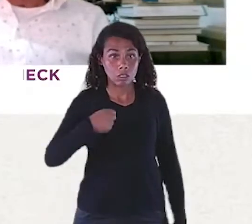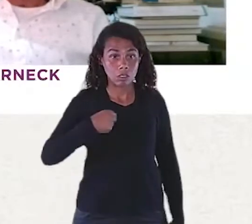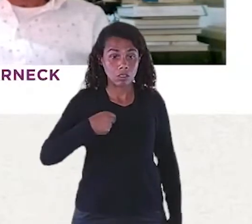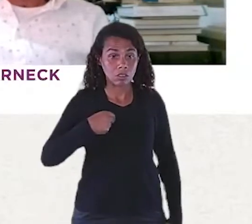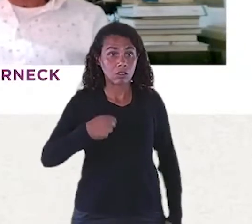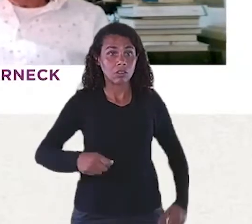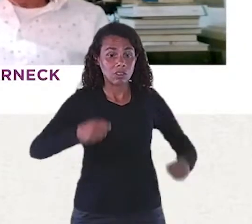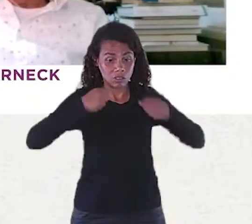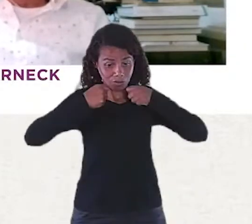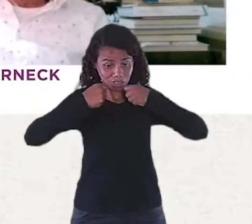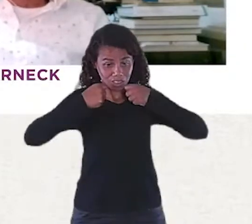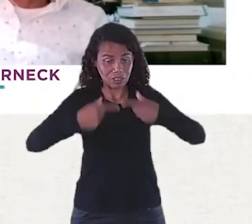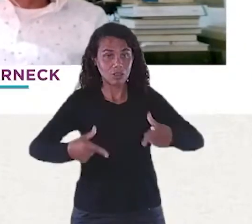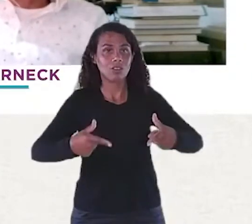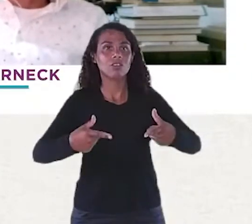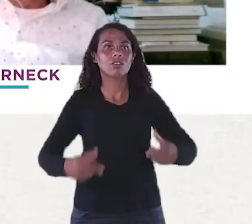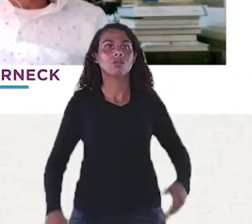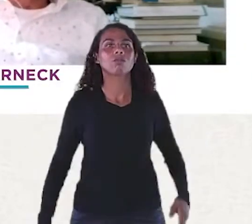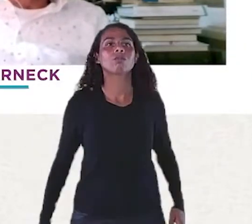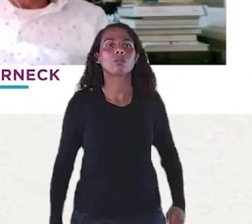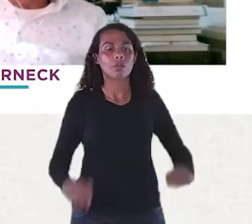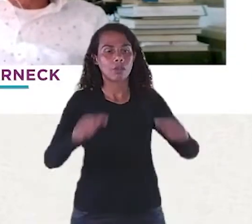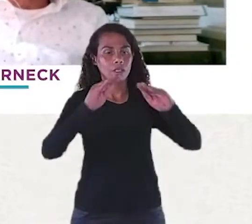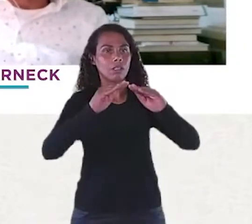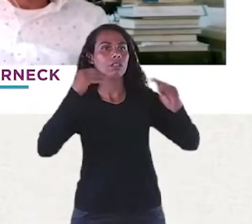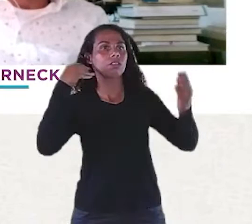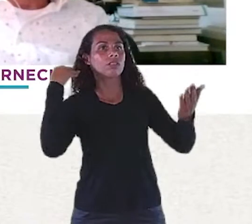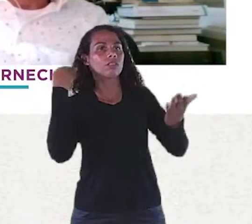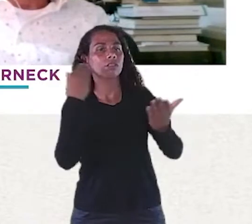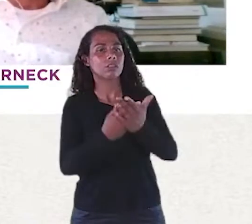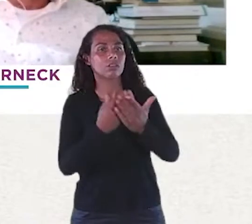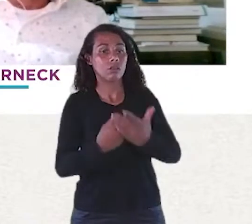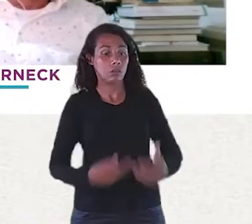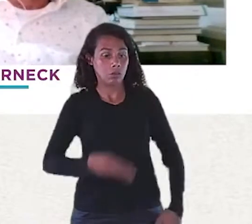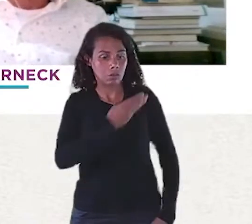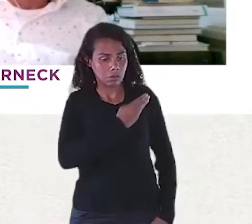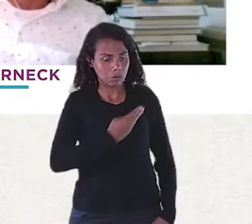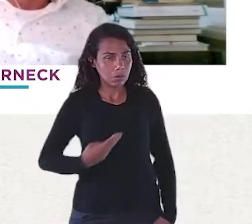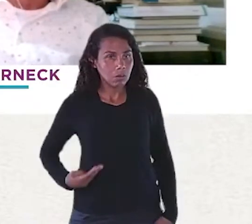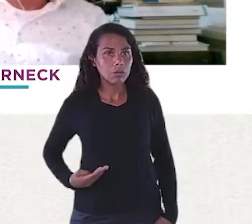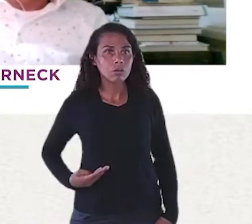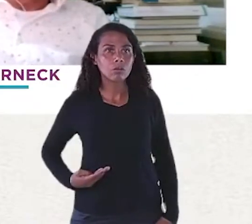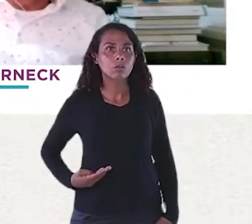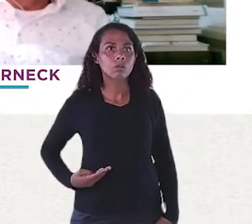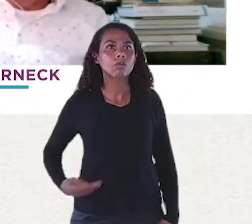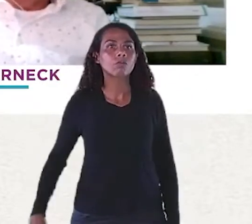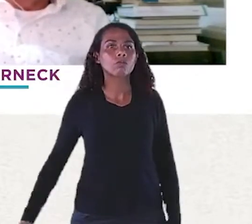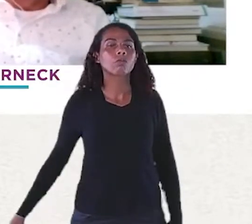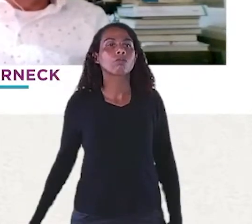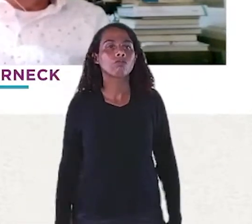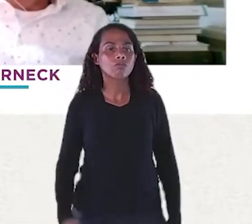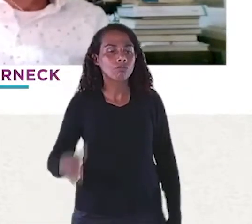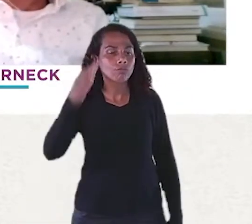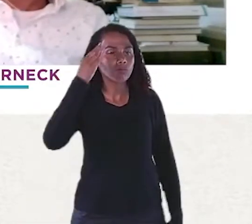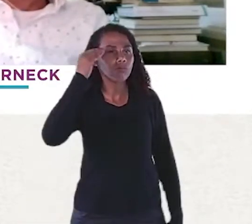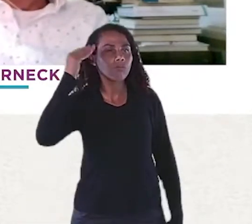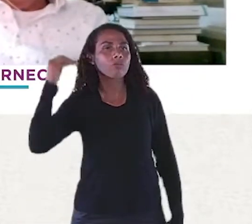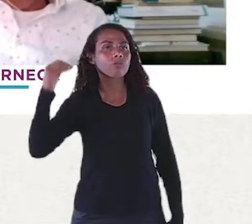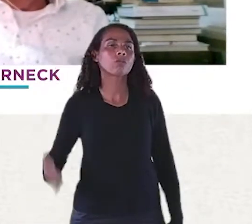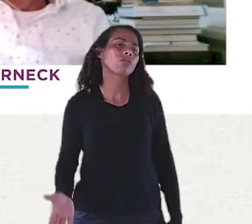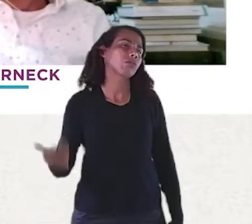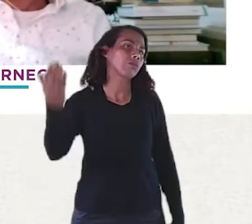de entrar nele quando ele se mudou para um campus absolutamente revolucionário na época, desenhado